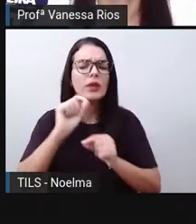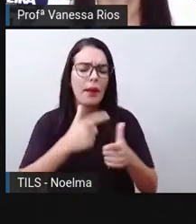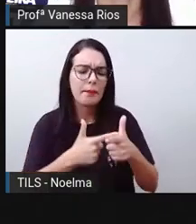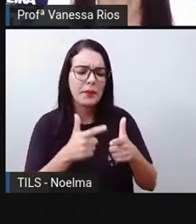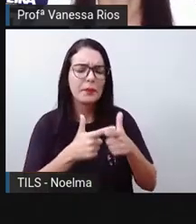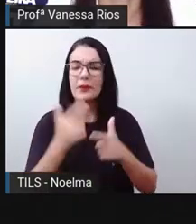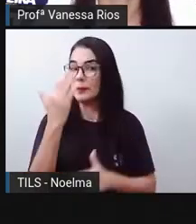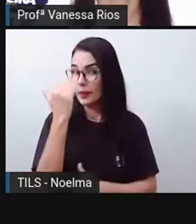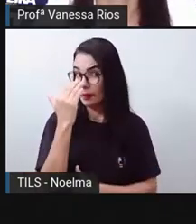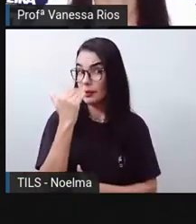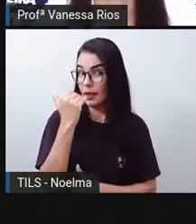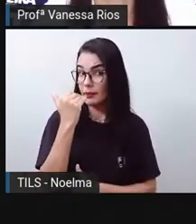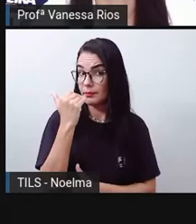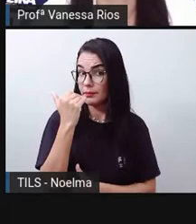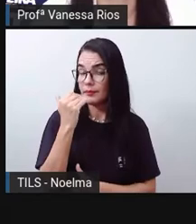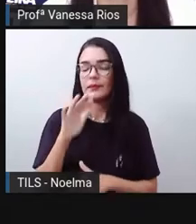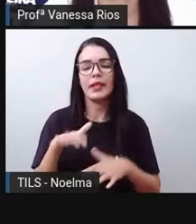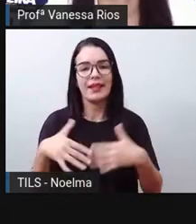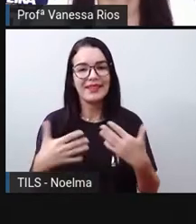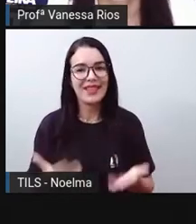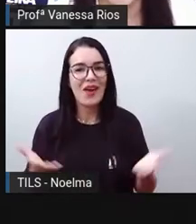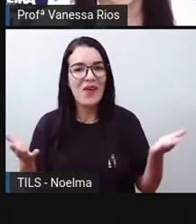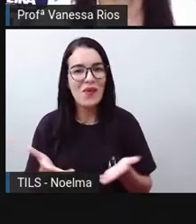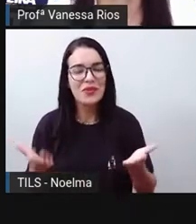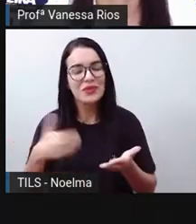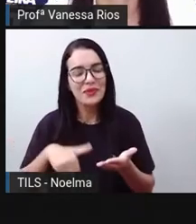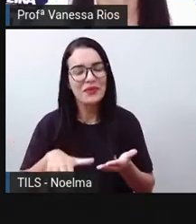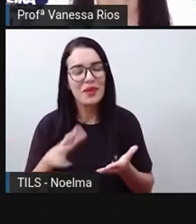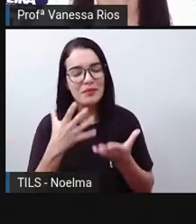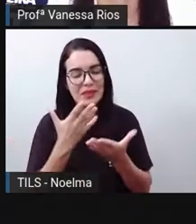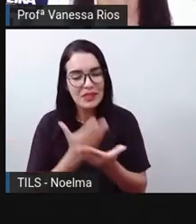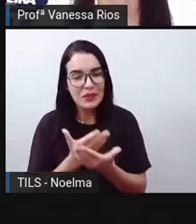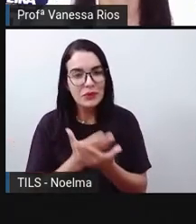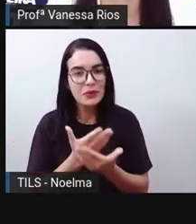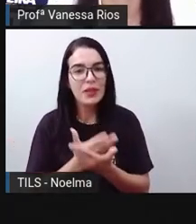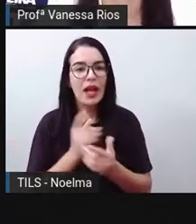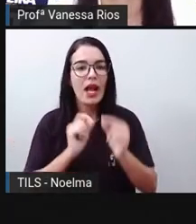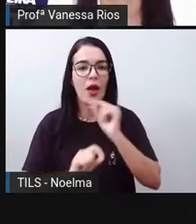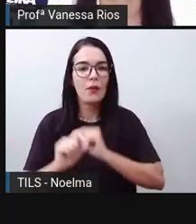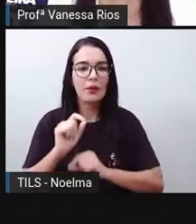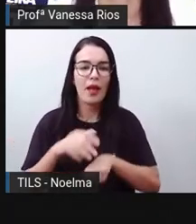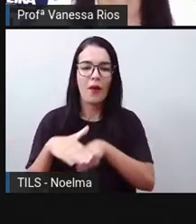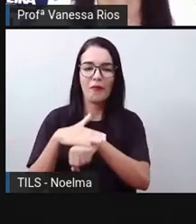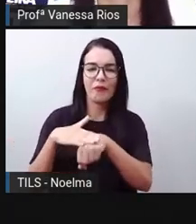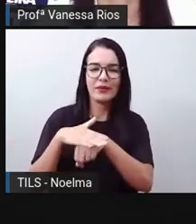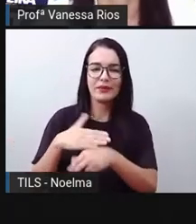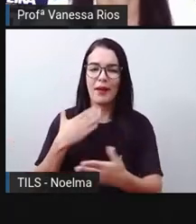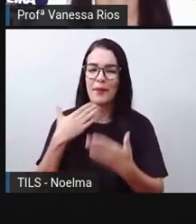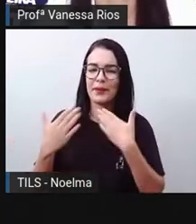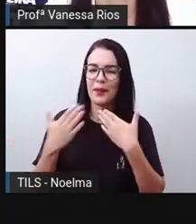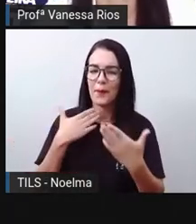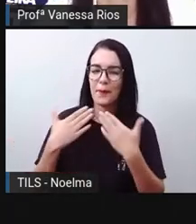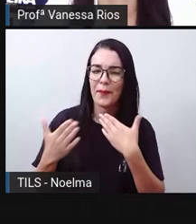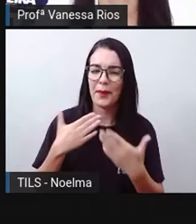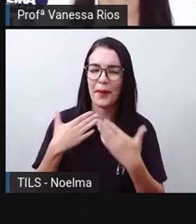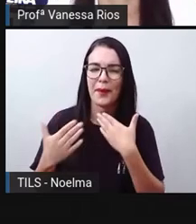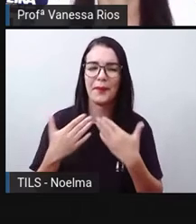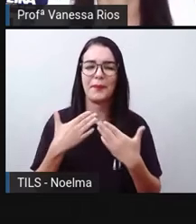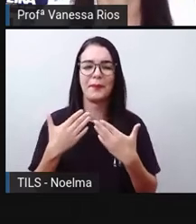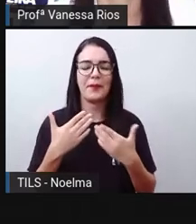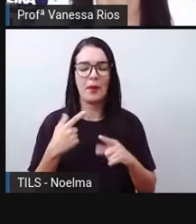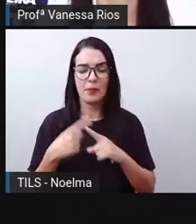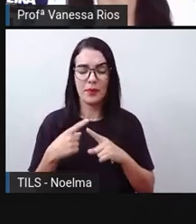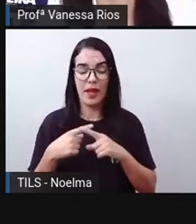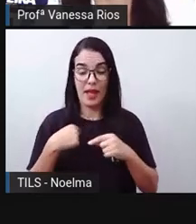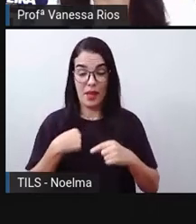Pois é, é sobre isso que a gente vai estudar, né? Que nós vamos aí conversar, dialogar, mesmo que a pró aqui